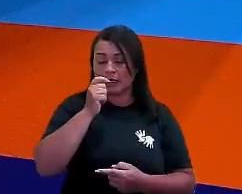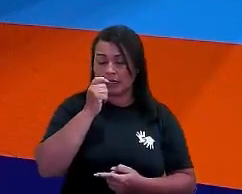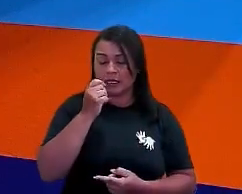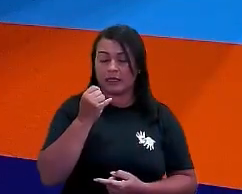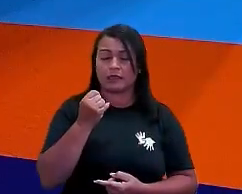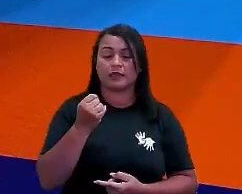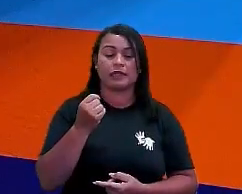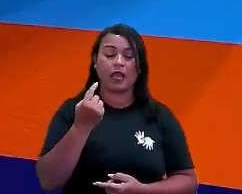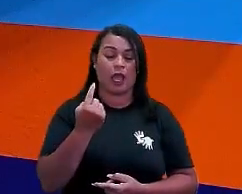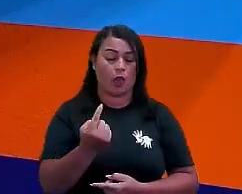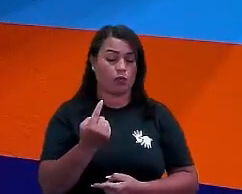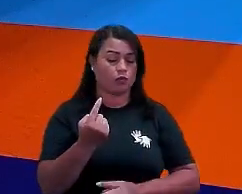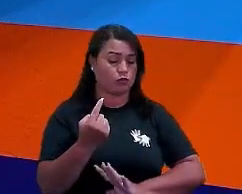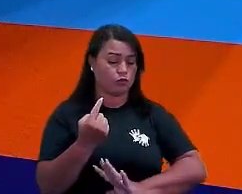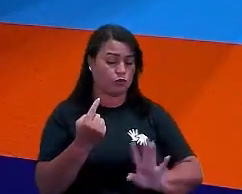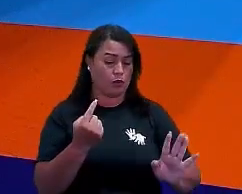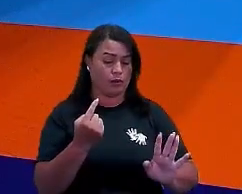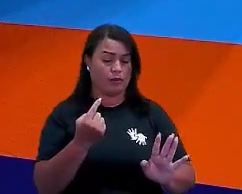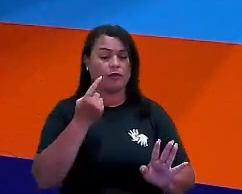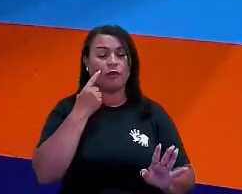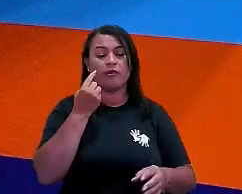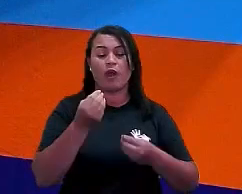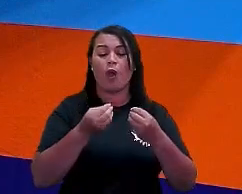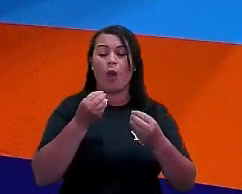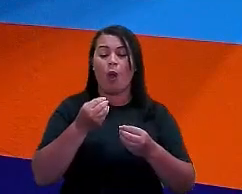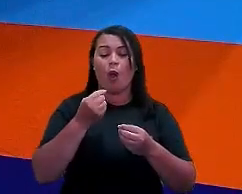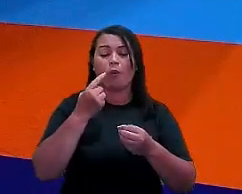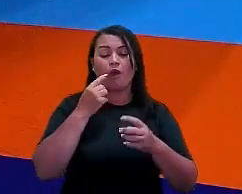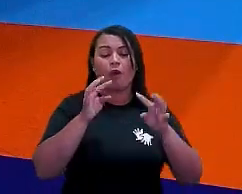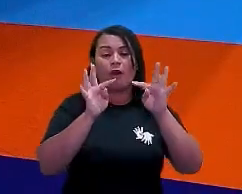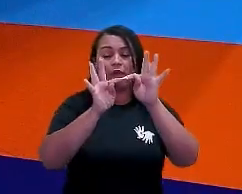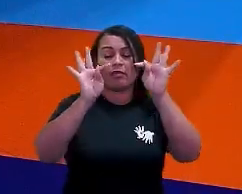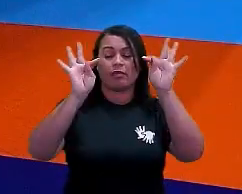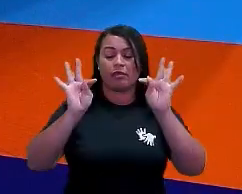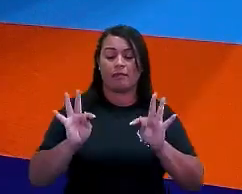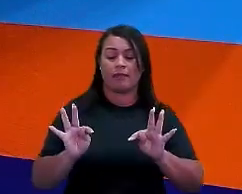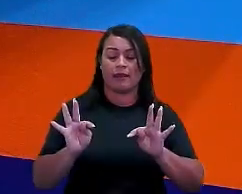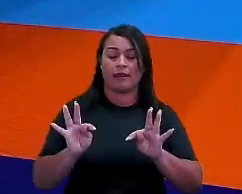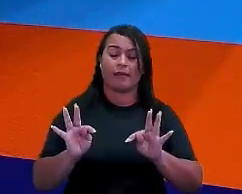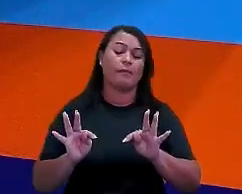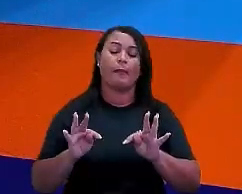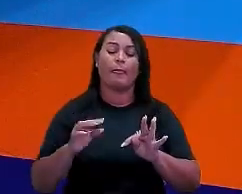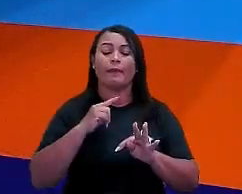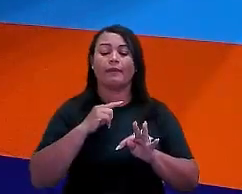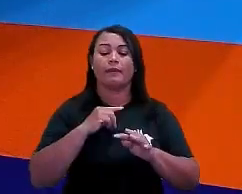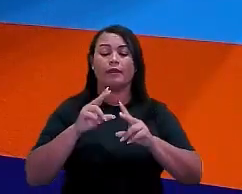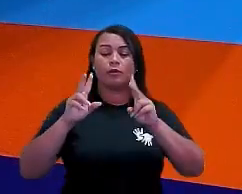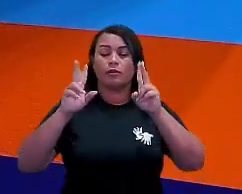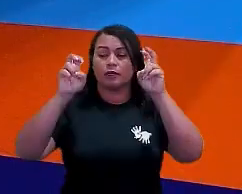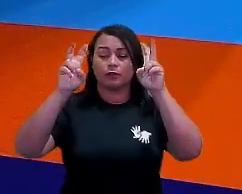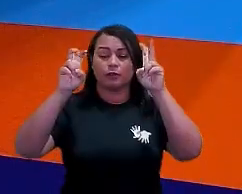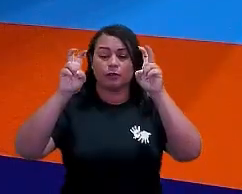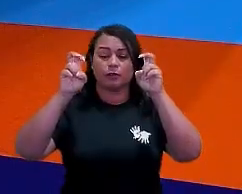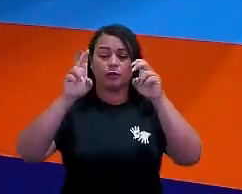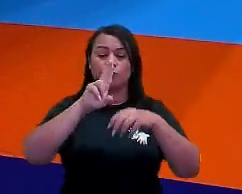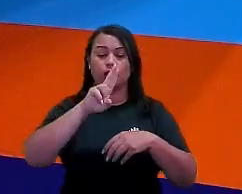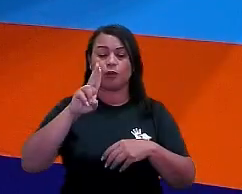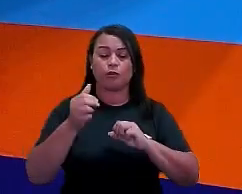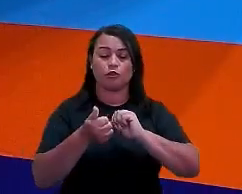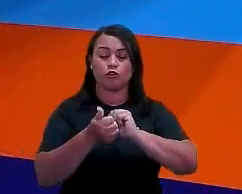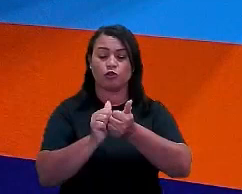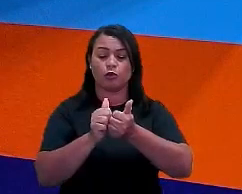tá certo? E aí agora a gente vai fazer o quê? Vai completar essa tabela aqui, que tem o título, que se chama Jogo